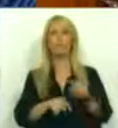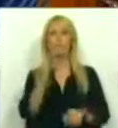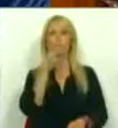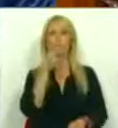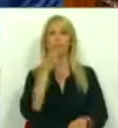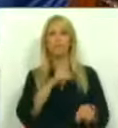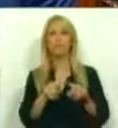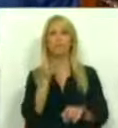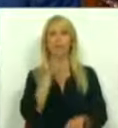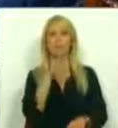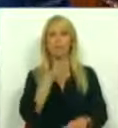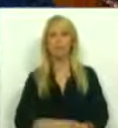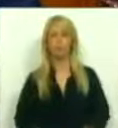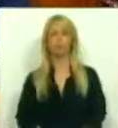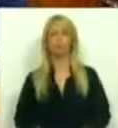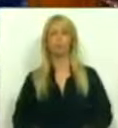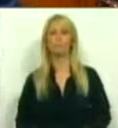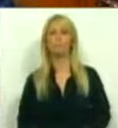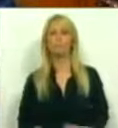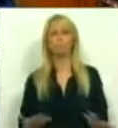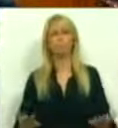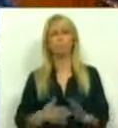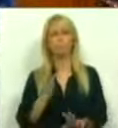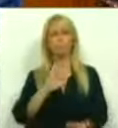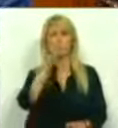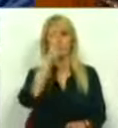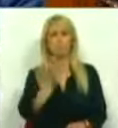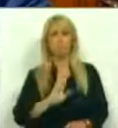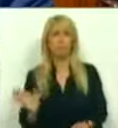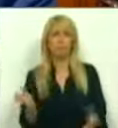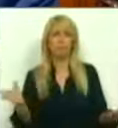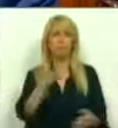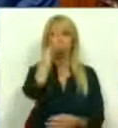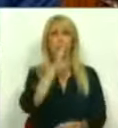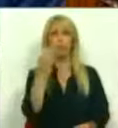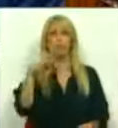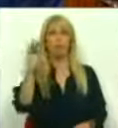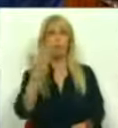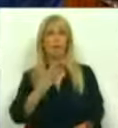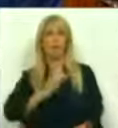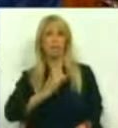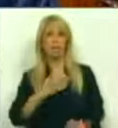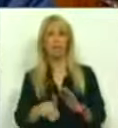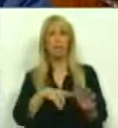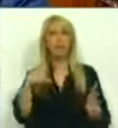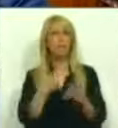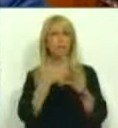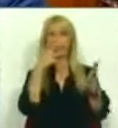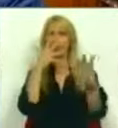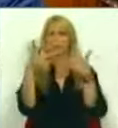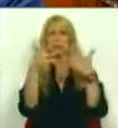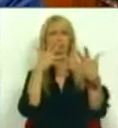Senhoras e senhores deputados, era sabido, e o Governo e o Partido Social Democrata foram sempre